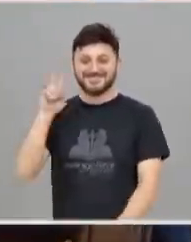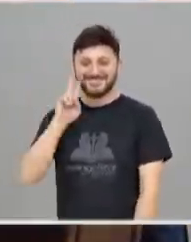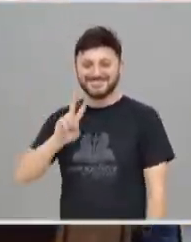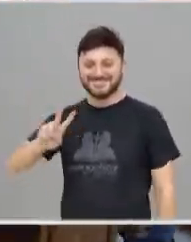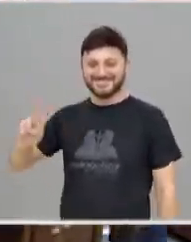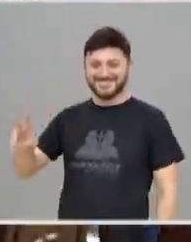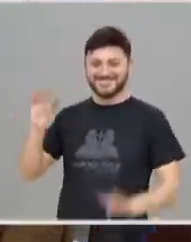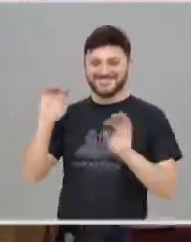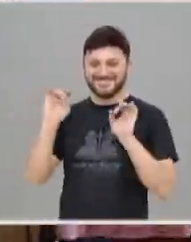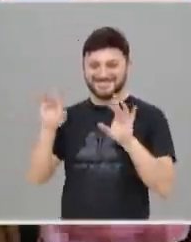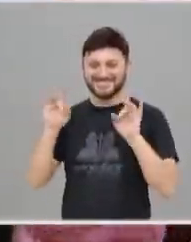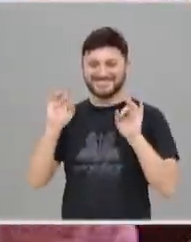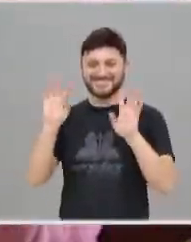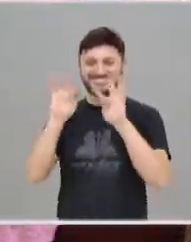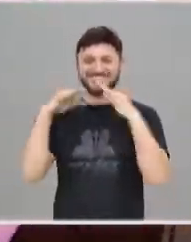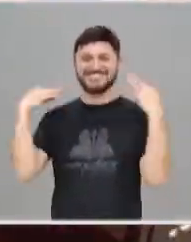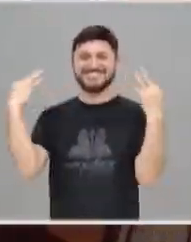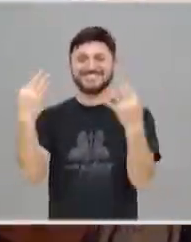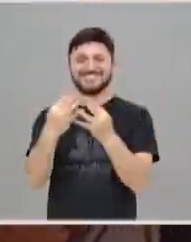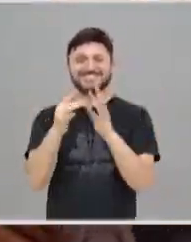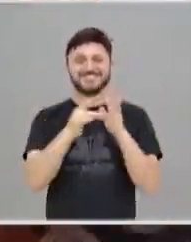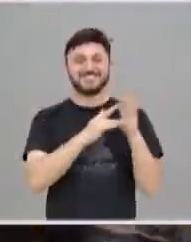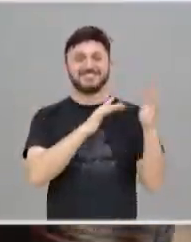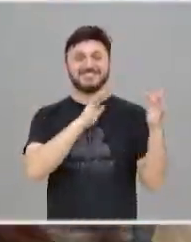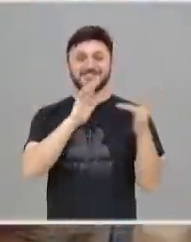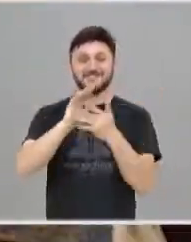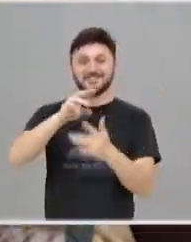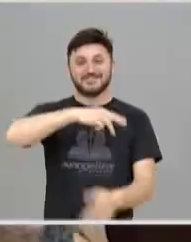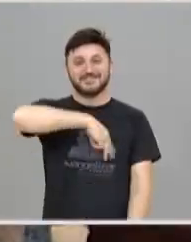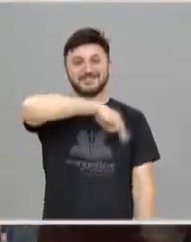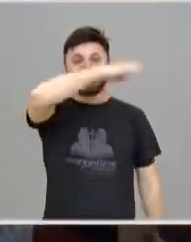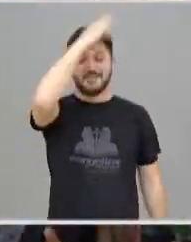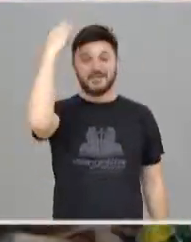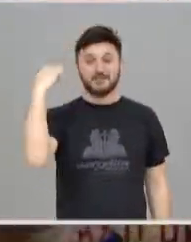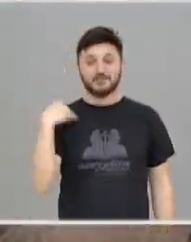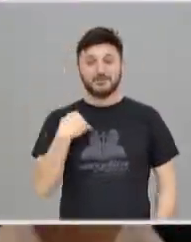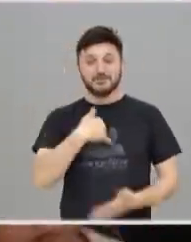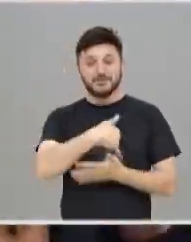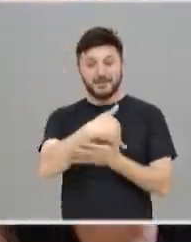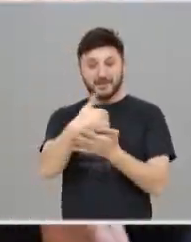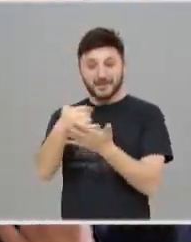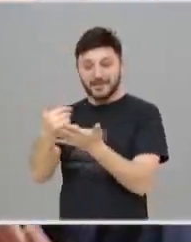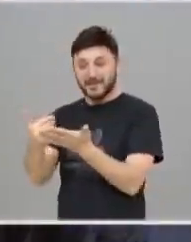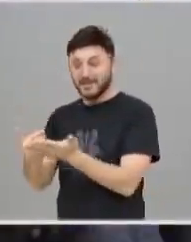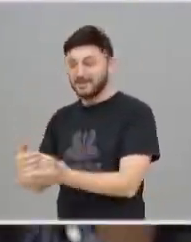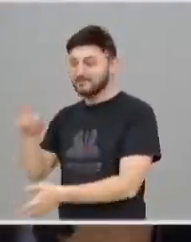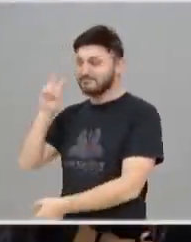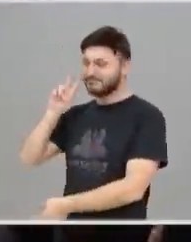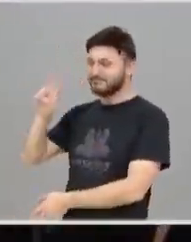Olhando a Sagrada Família, Jesus, Maria e José,